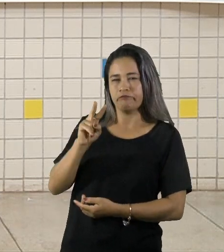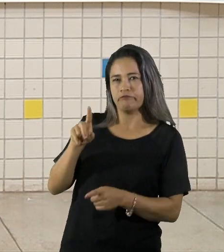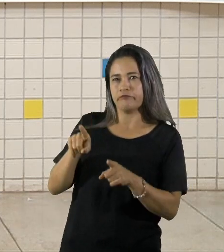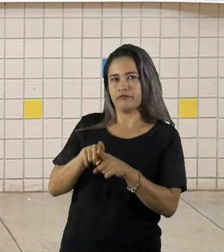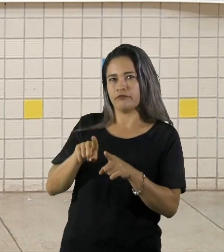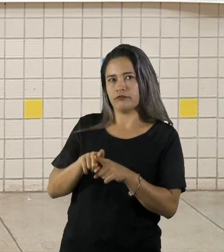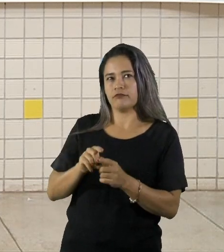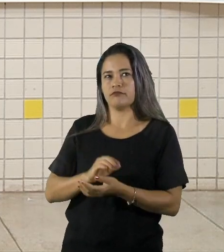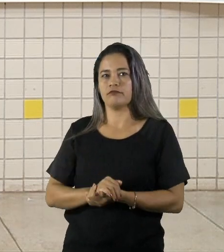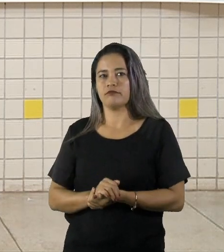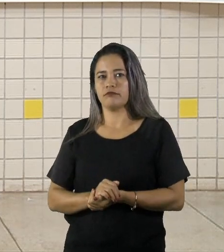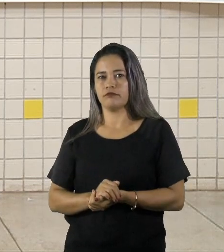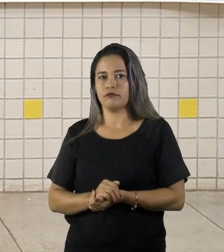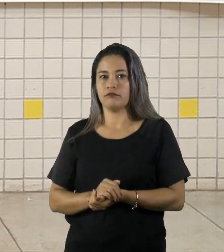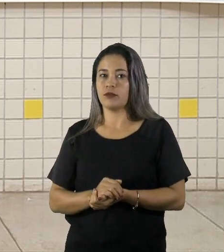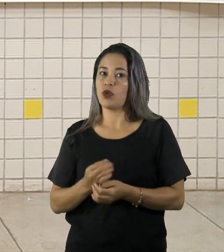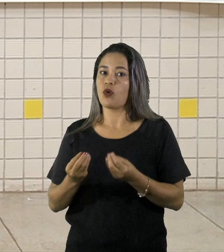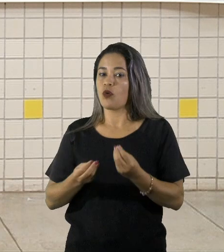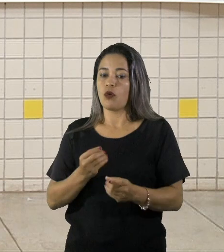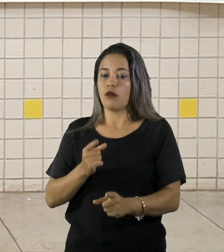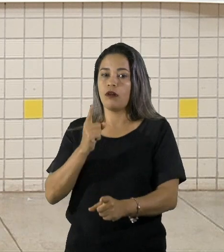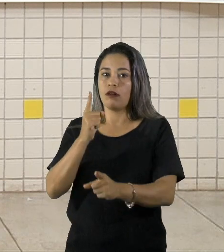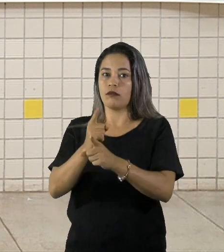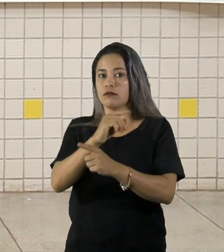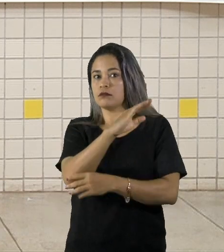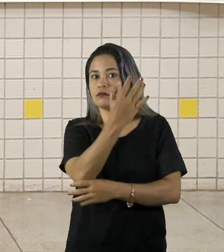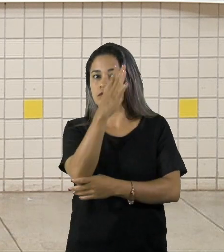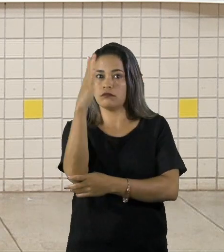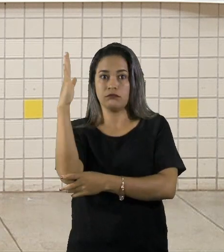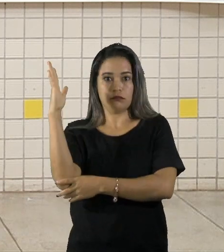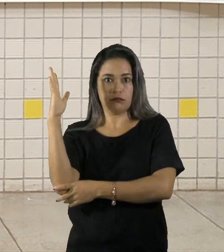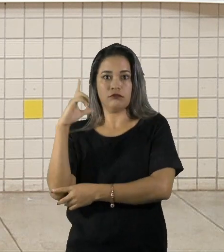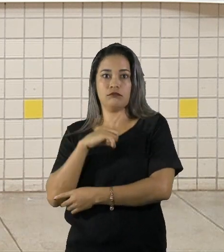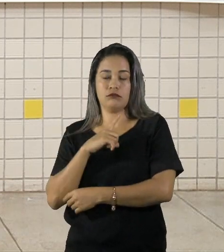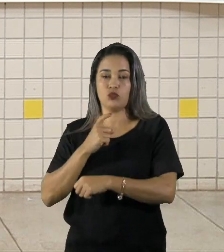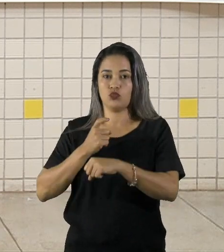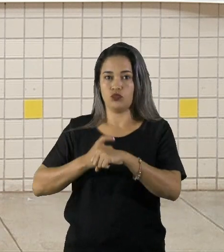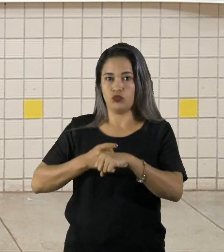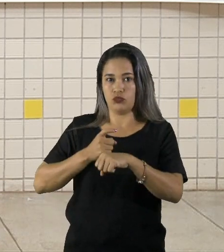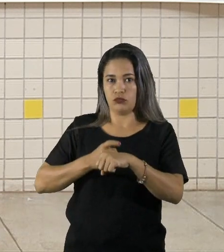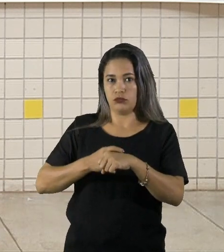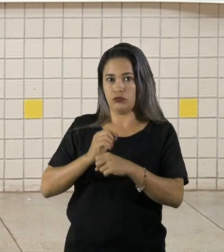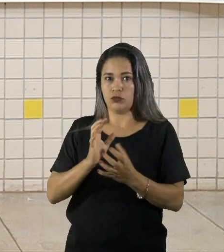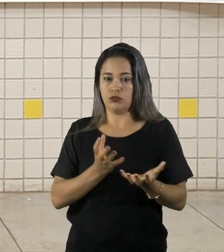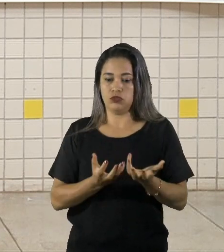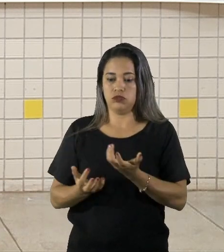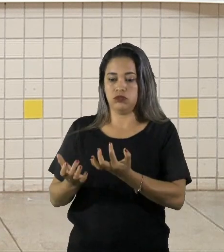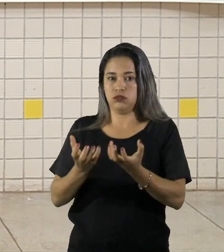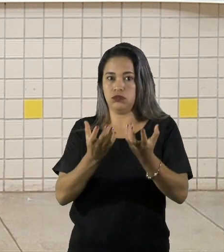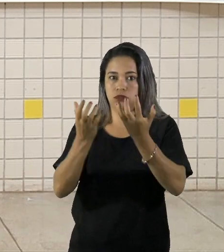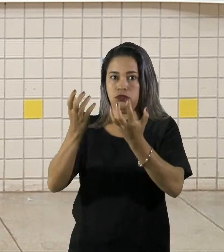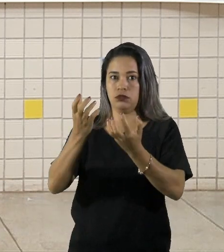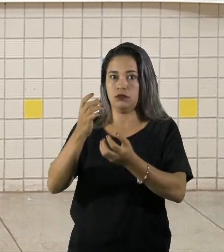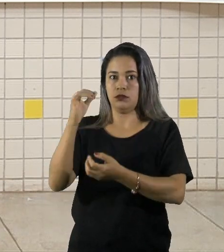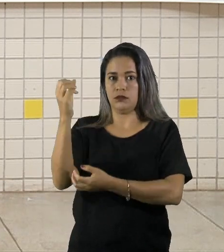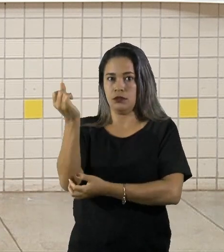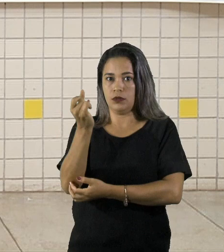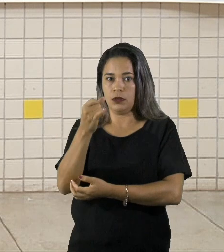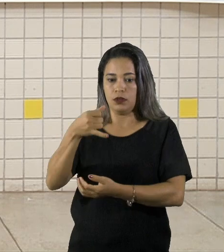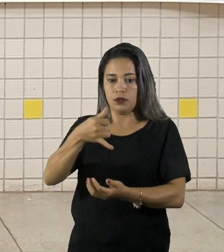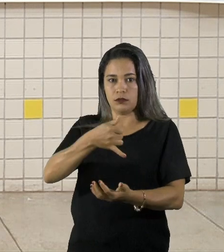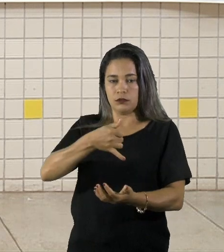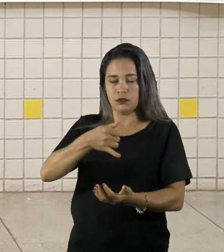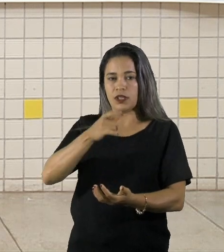físicos da água, como a água ela é encontrada na natureza, estado sólido, estado gasoso, estado líquido. E também vimos sobre